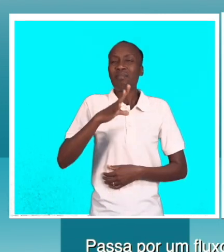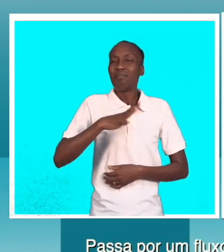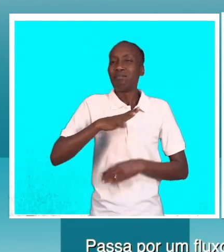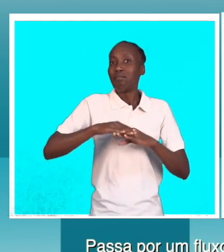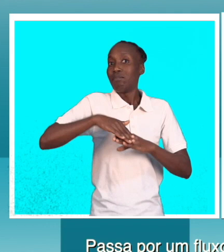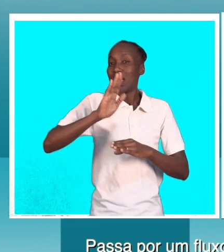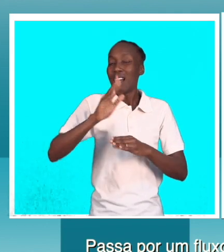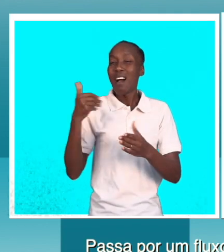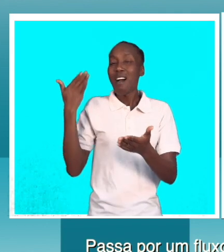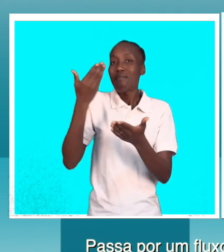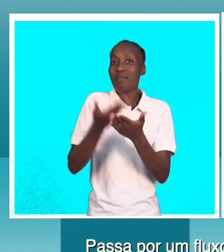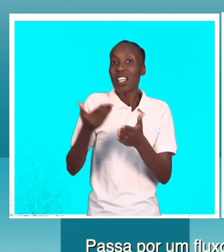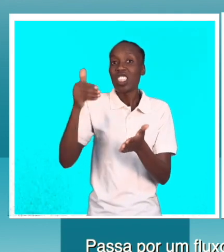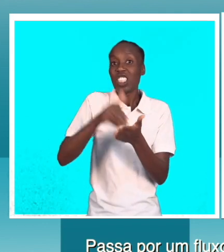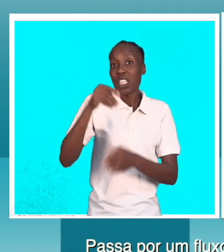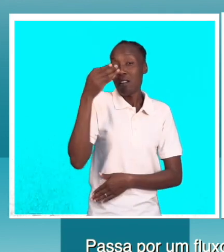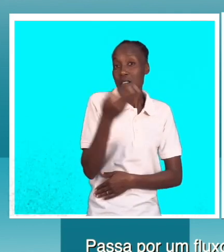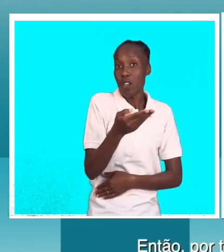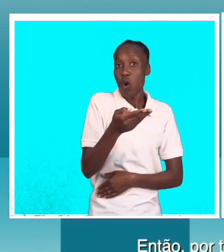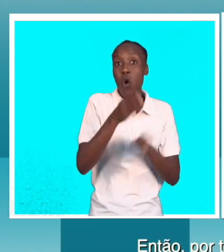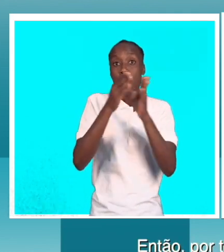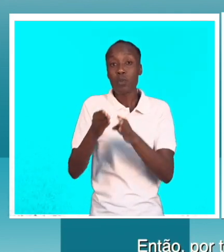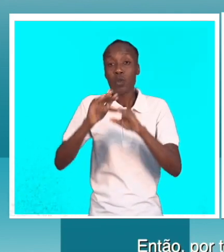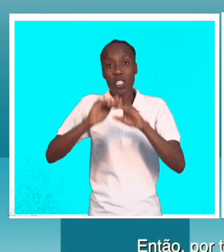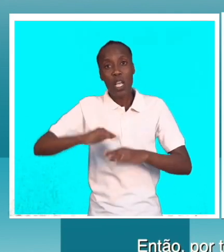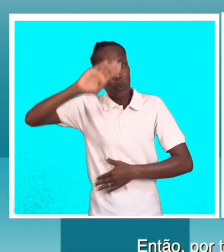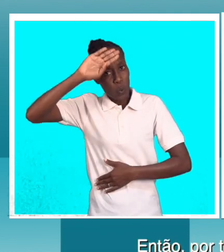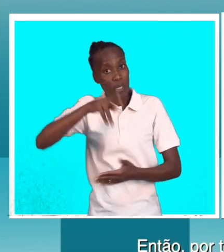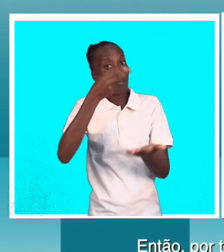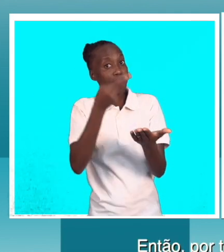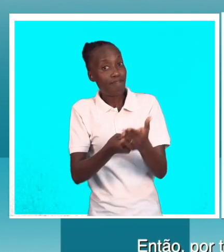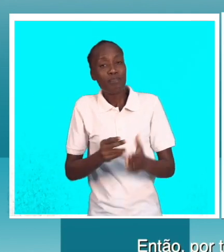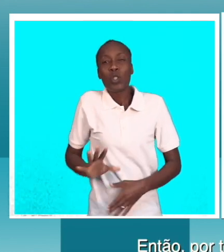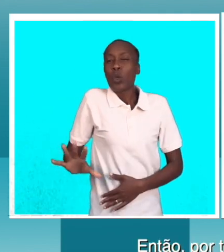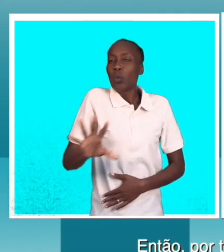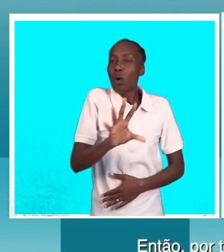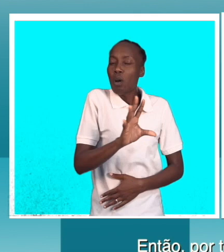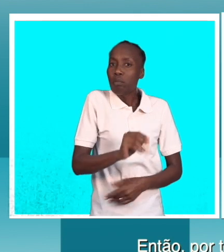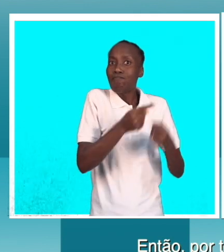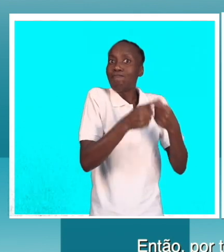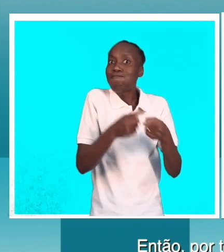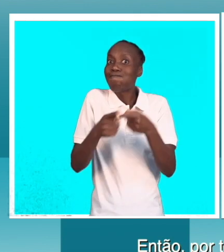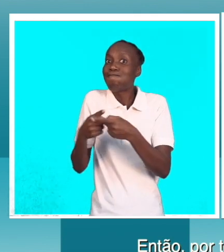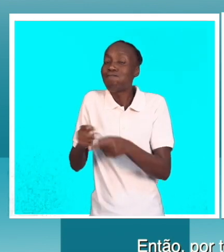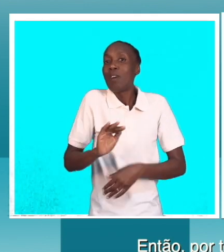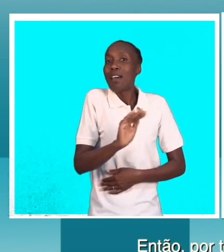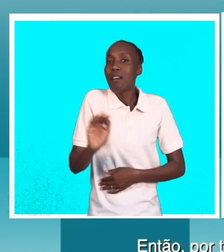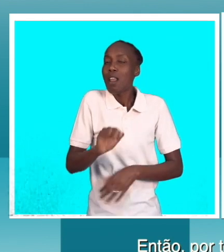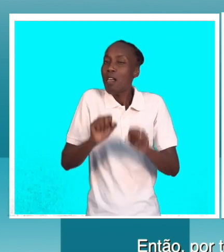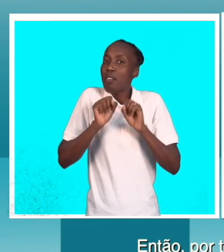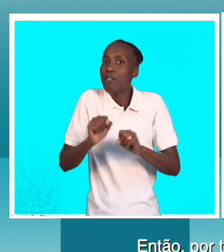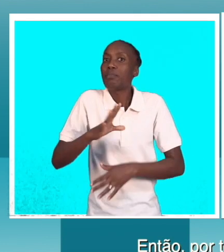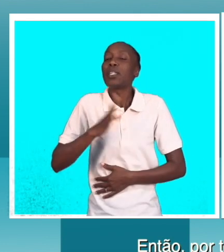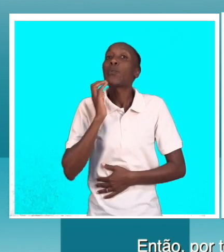fluxograma até chegar na cabeceira do doente. Então, em todas essas áreas que passar, nós temos que